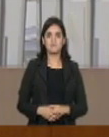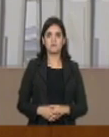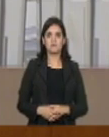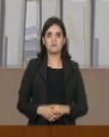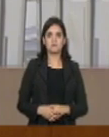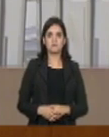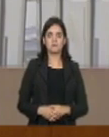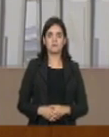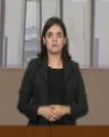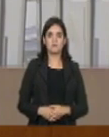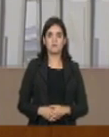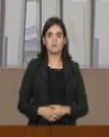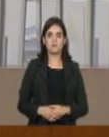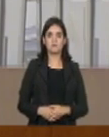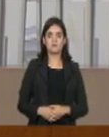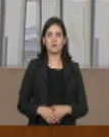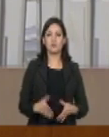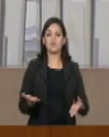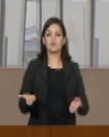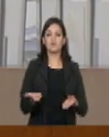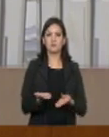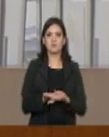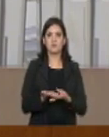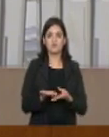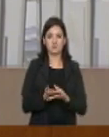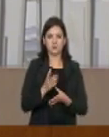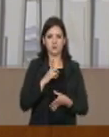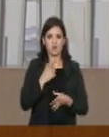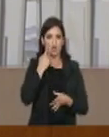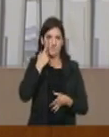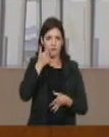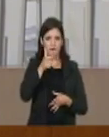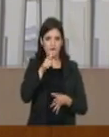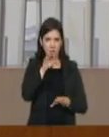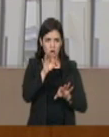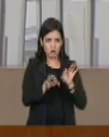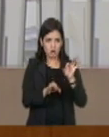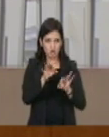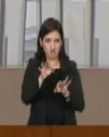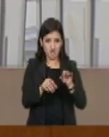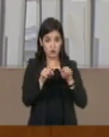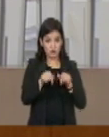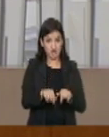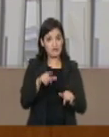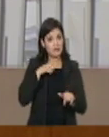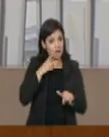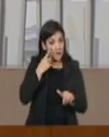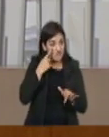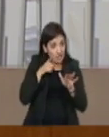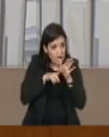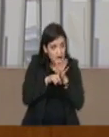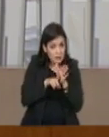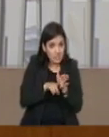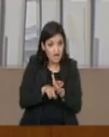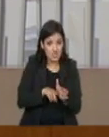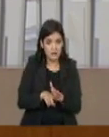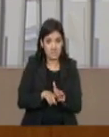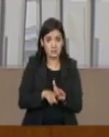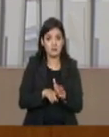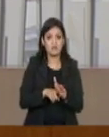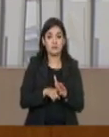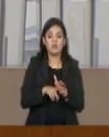nos casos julgados por esta Corte, eles foram casos analisados mediante o controle